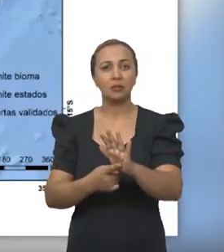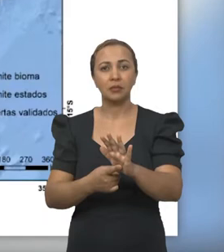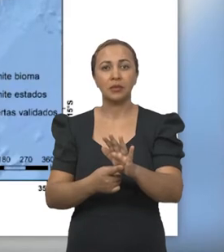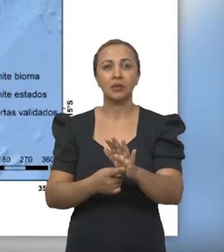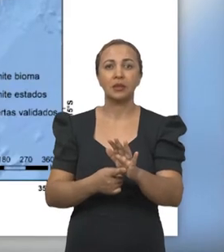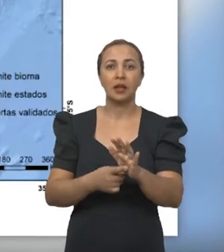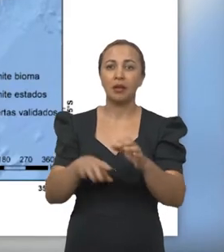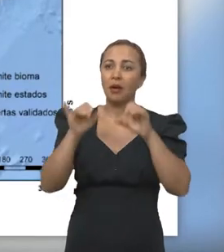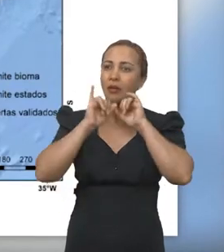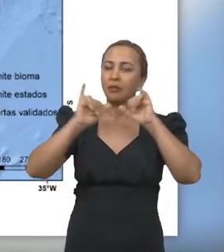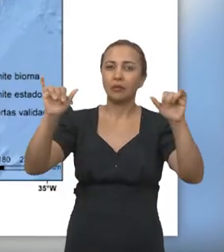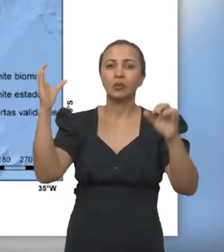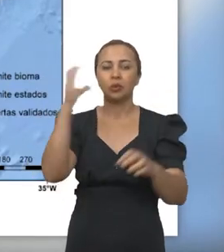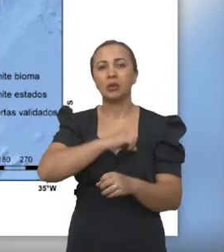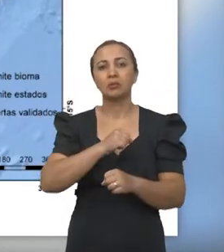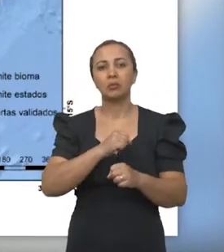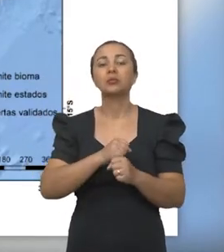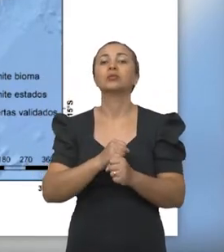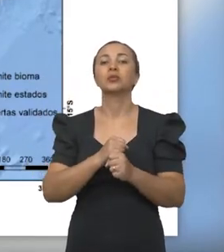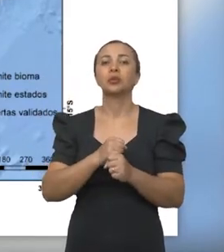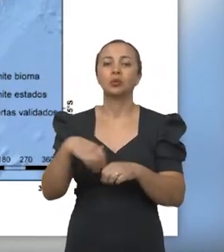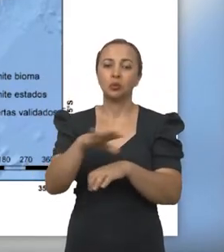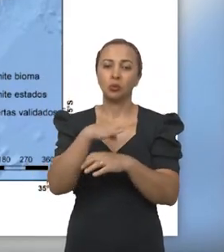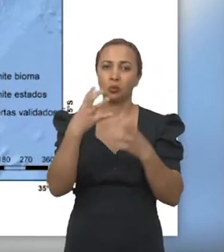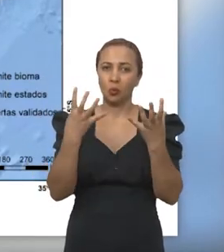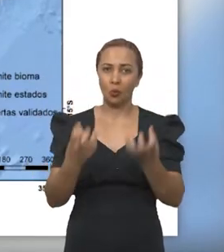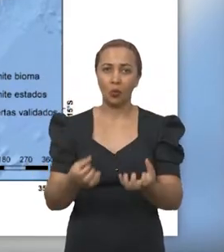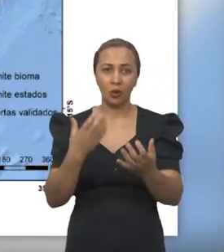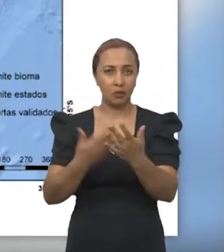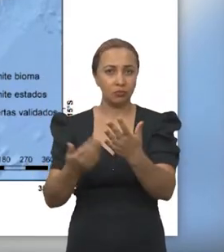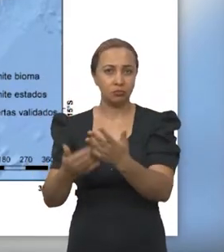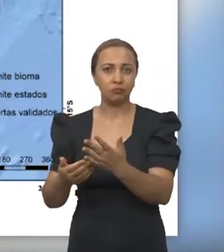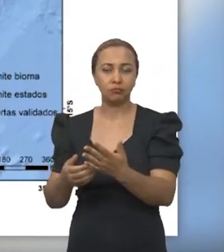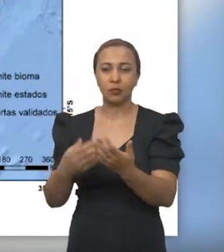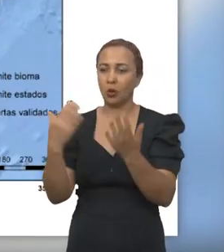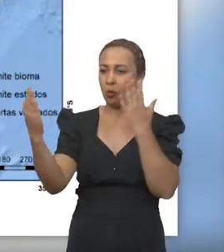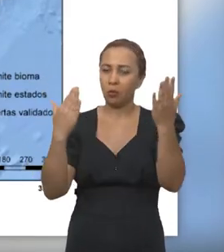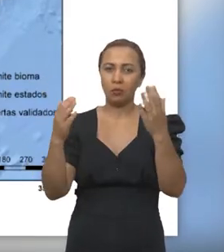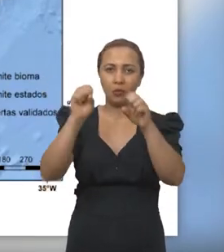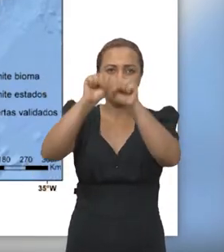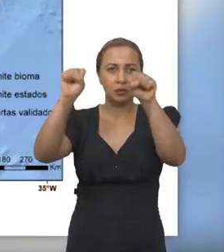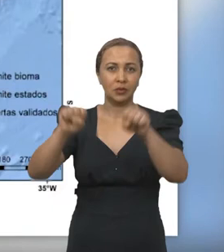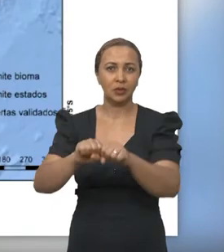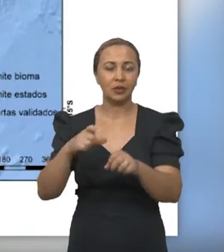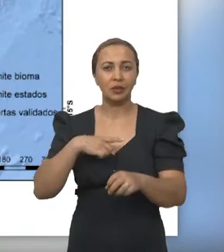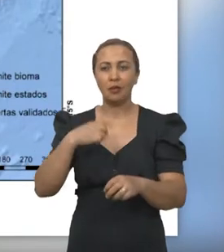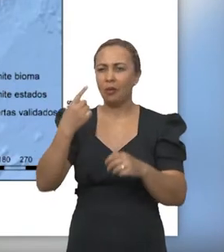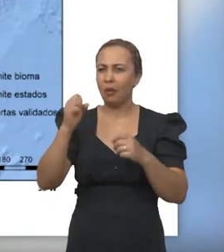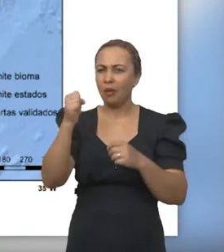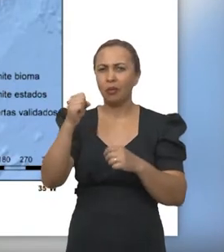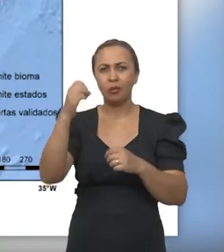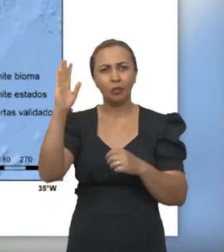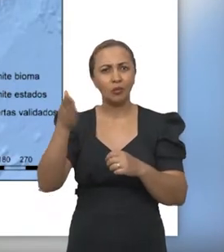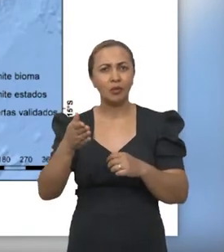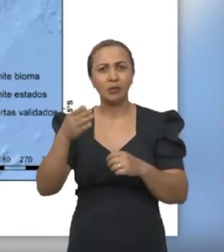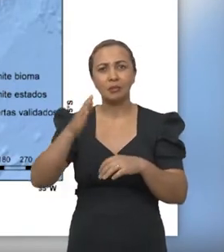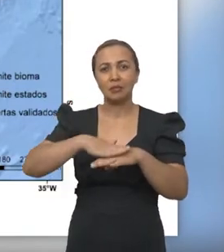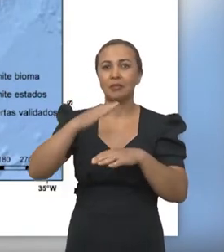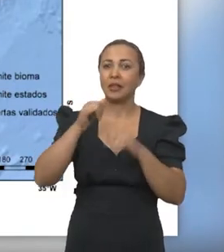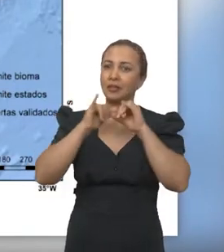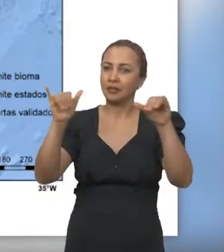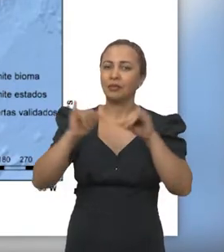relação ao sistema de análise mapeamento da Caatinga e comparado a outros sistemas a gente teve um aumento de 8x + AVI Oi